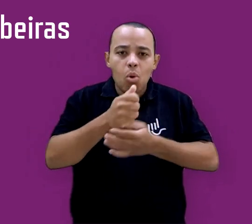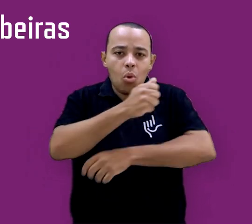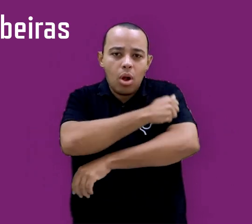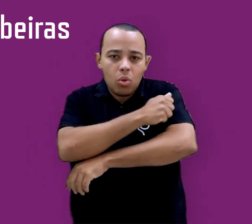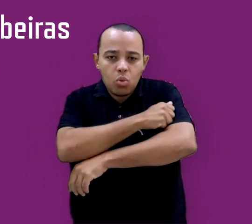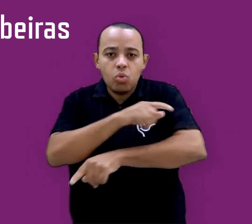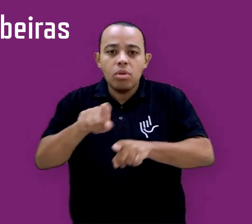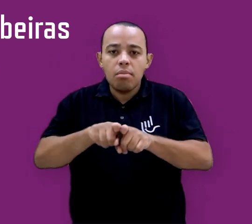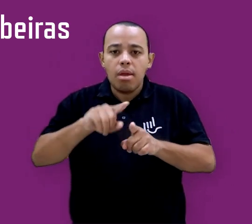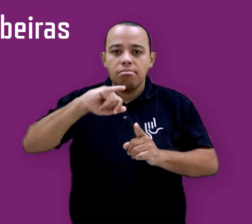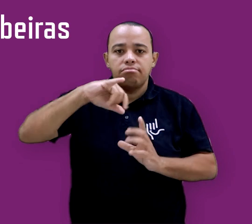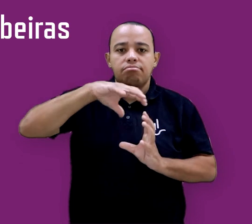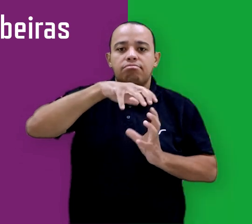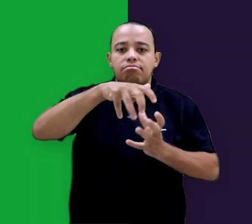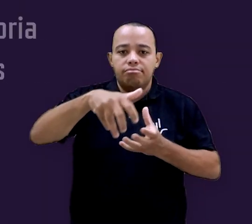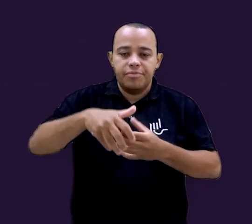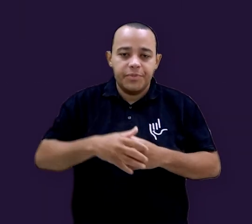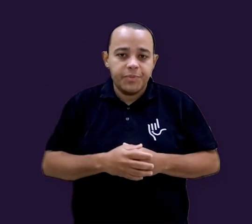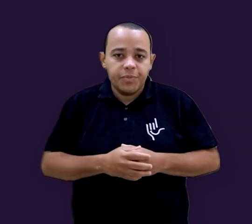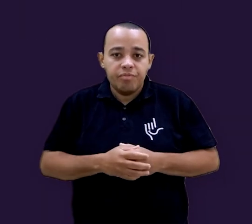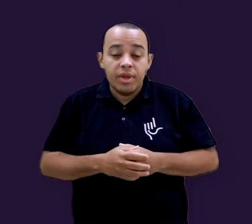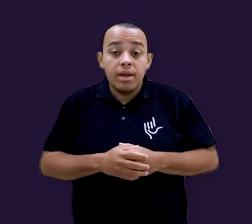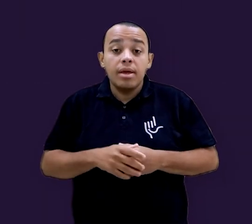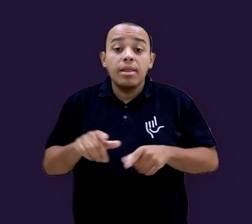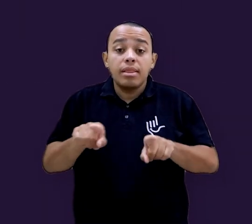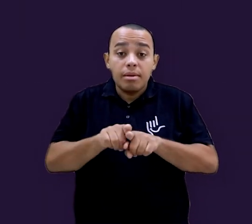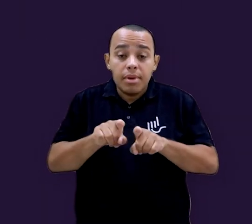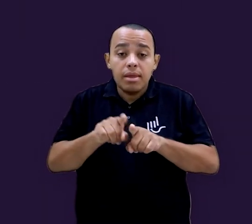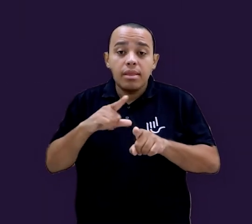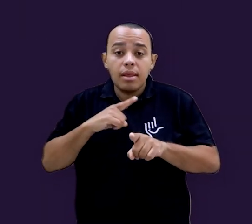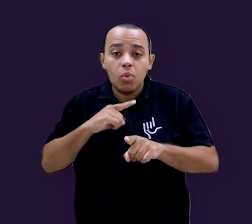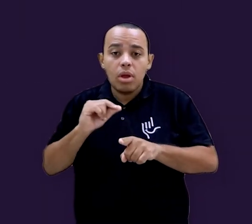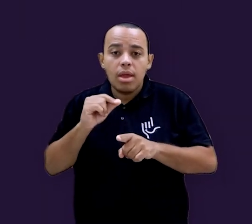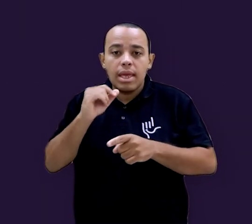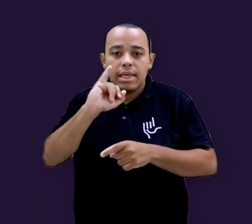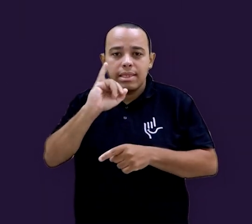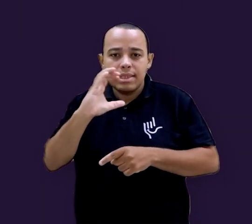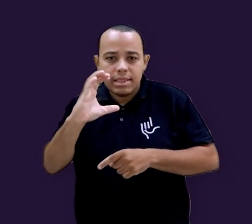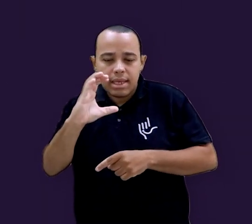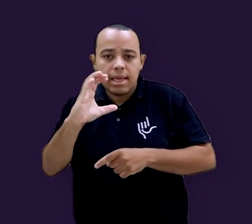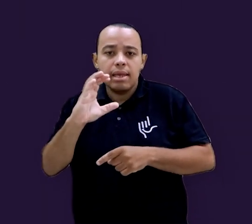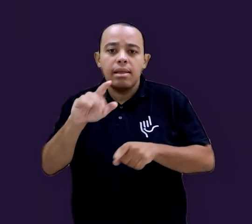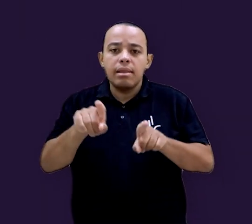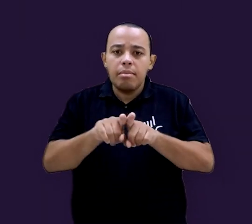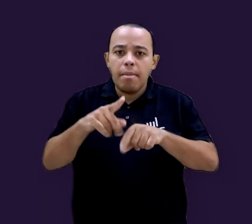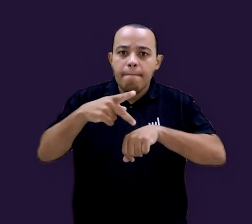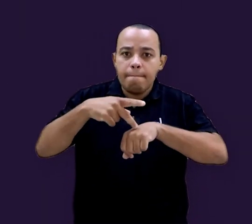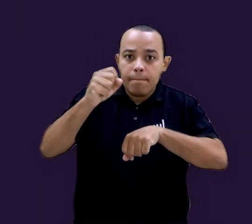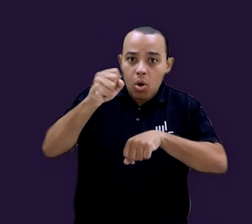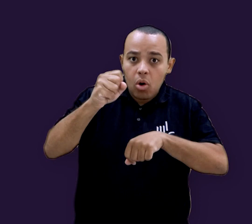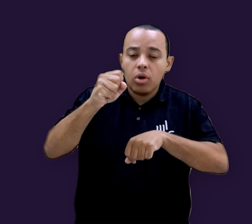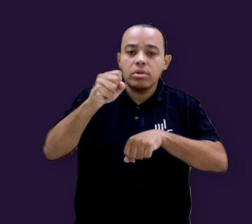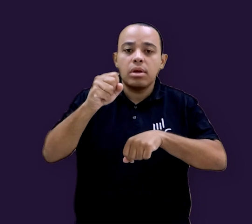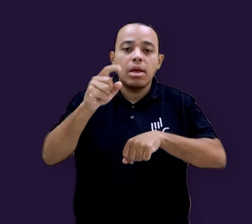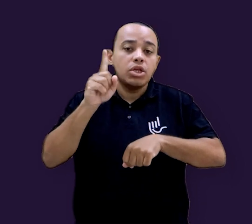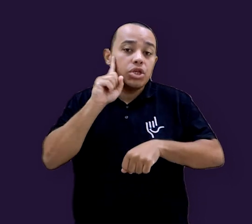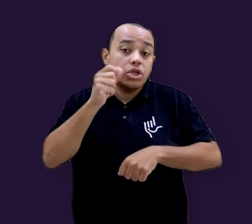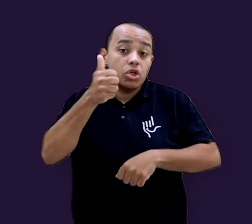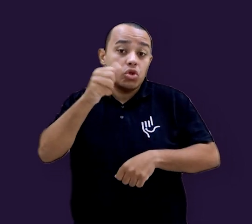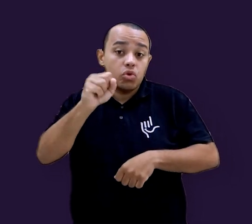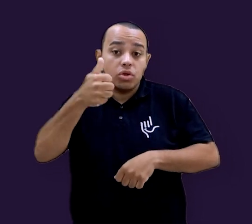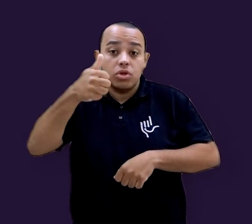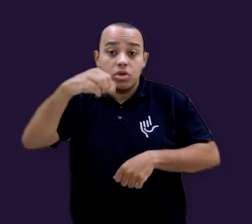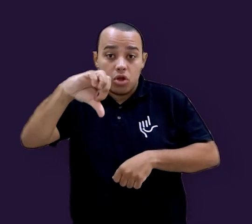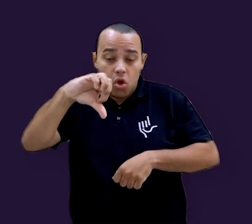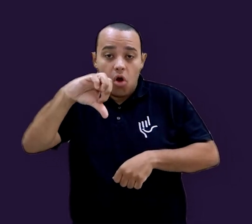e internacionalização na UFES. Já a Jornada de Iniciação Científica, Inovação e Pós-Graduação será nos dias